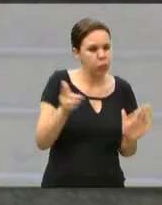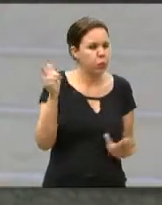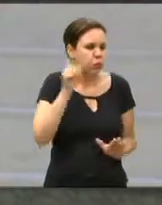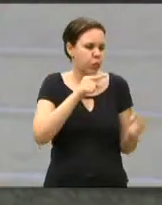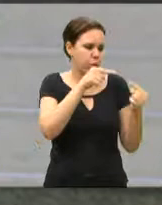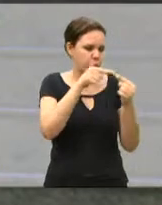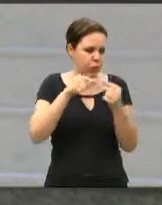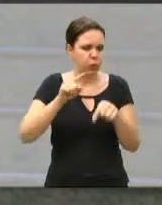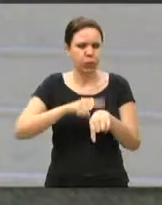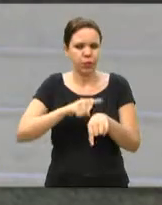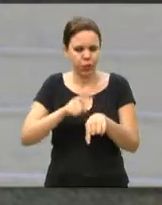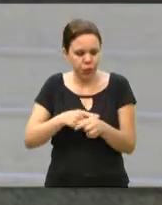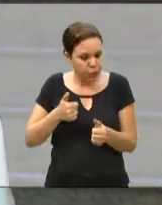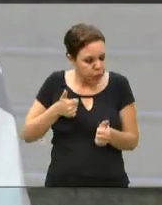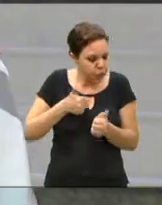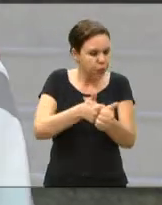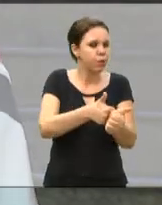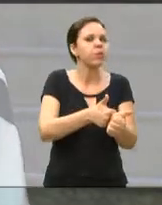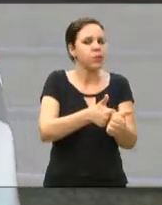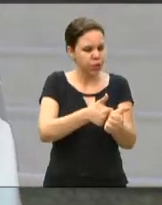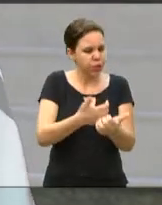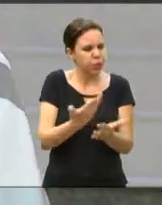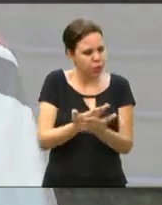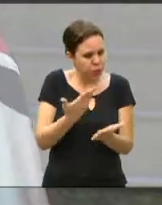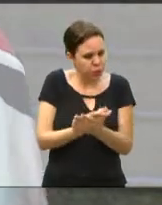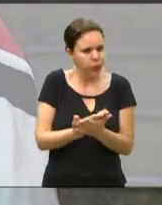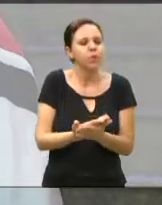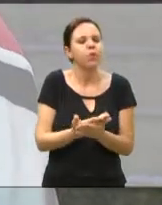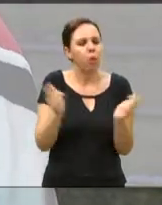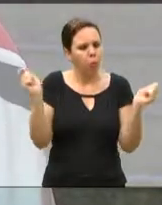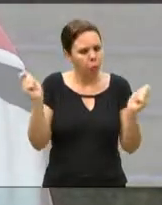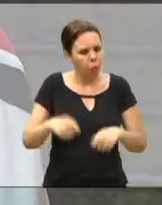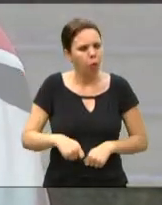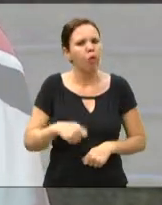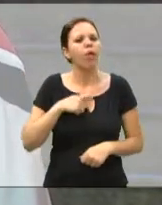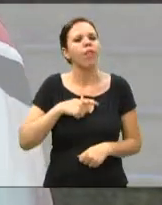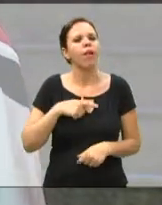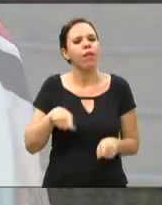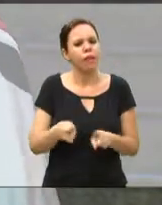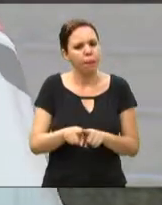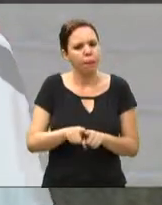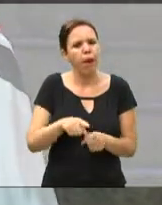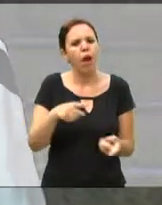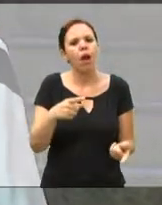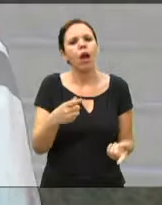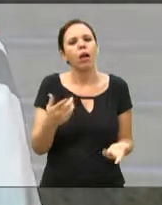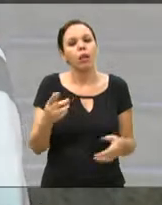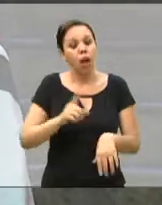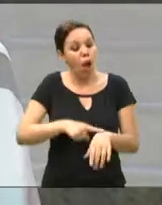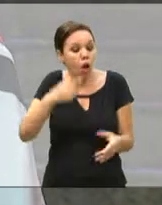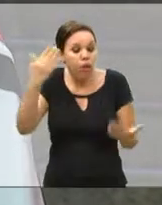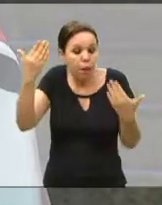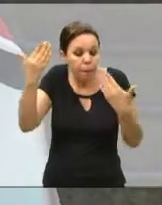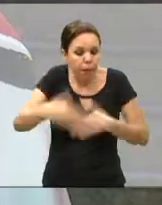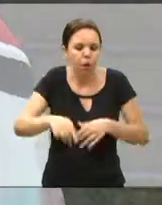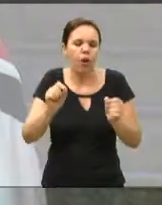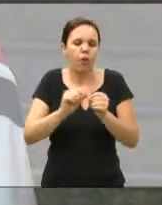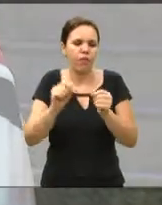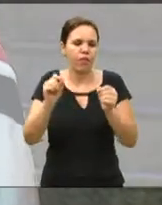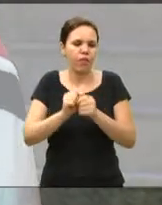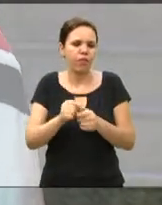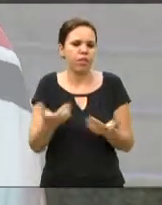conseguir seguir os seus estudos, né? E poder até mesmo lidar com o comprometimento na prova de poder fazer as